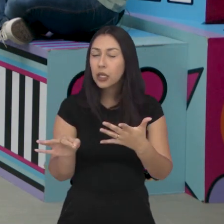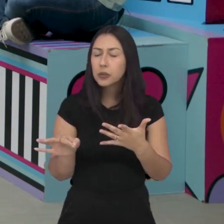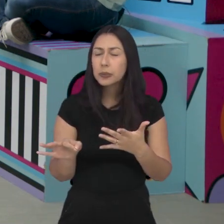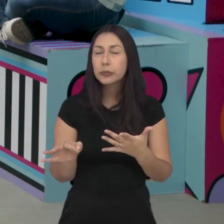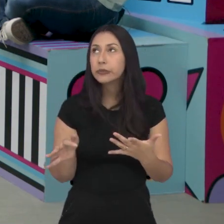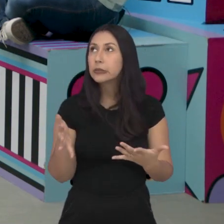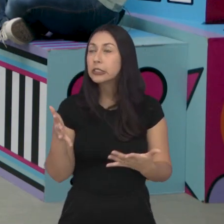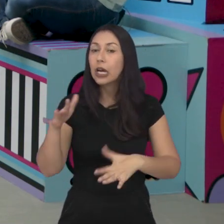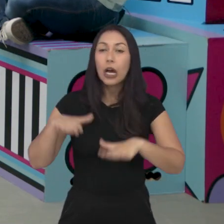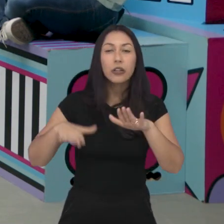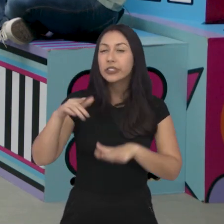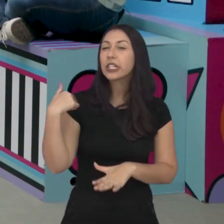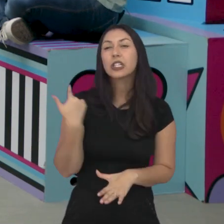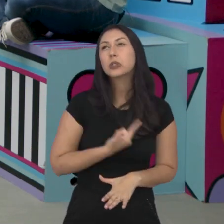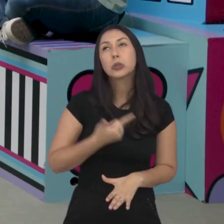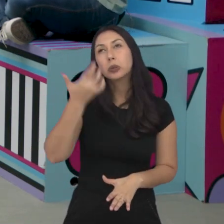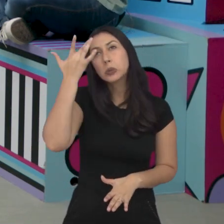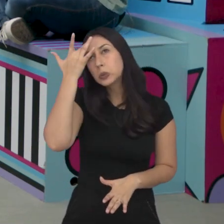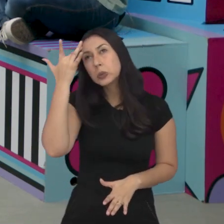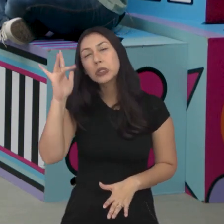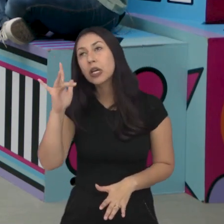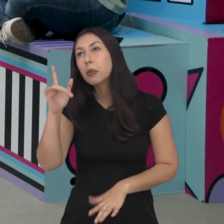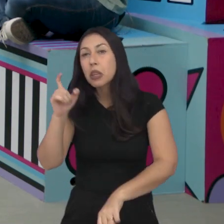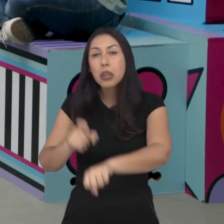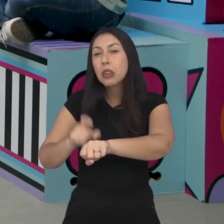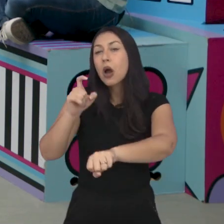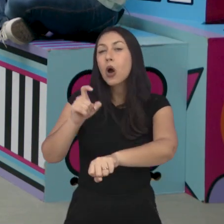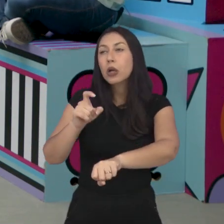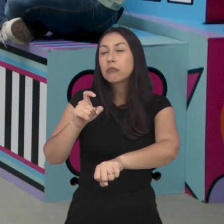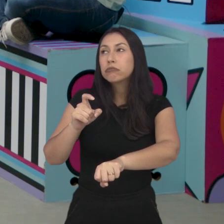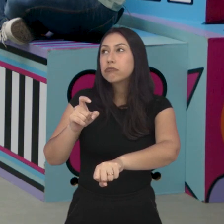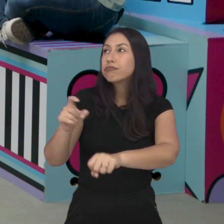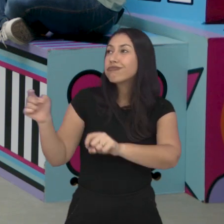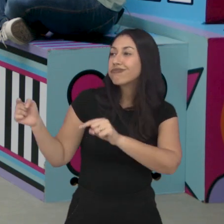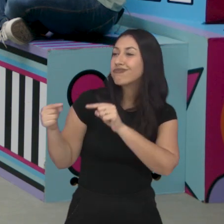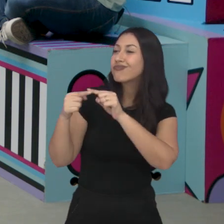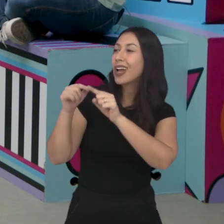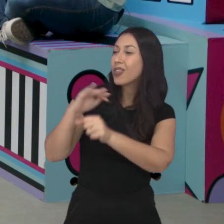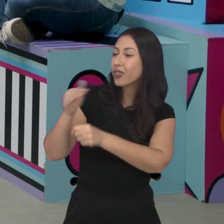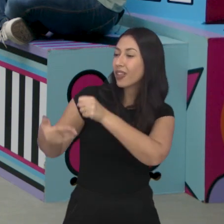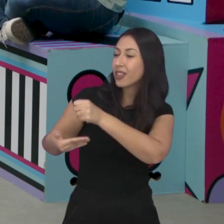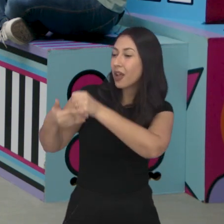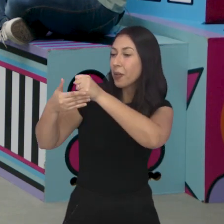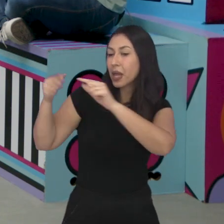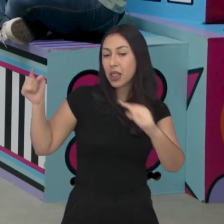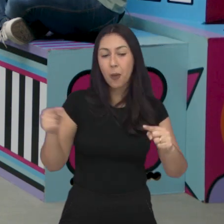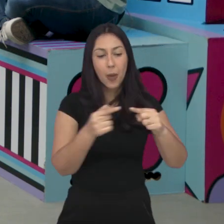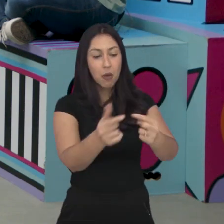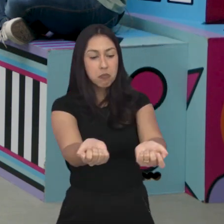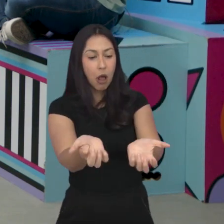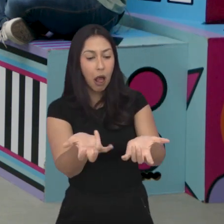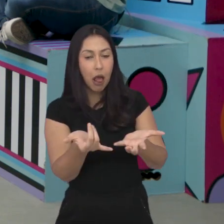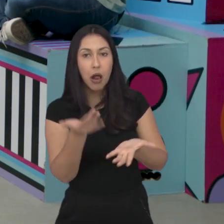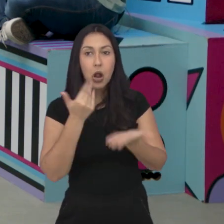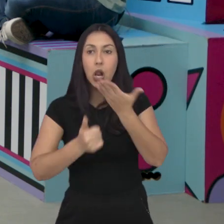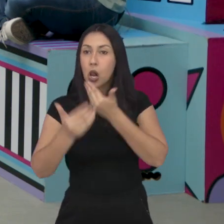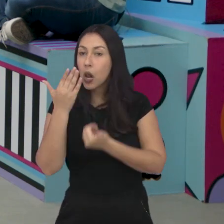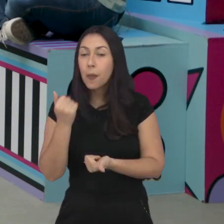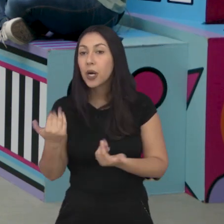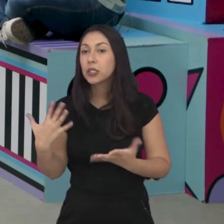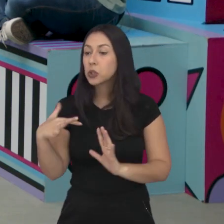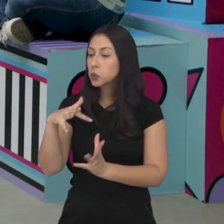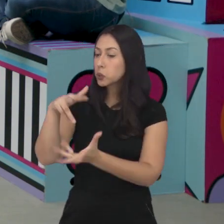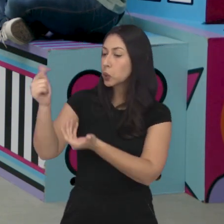inúmeras. E talvez a gente não pense, né, de primeiro momento não traça esse paralelo entre sustentabilidade e punk,